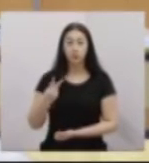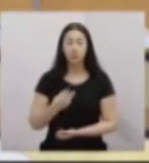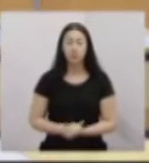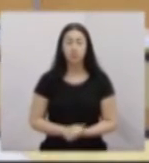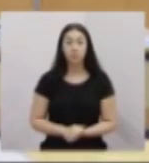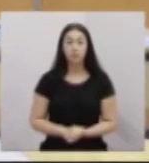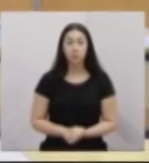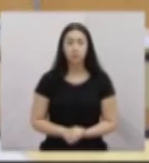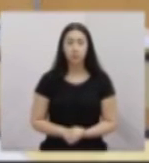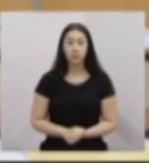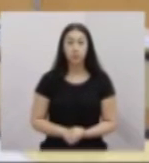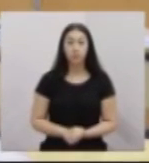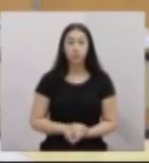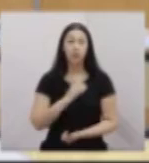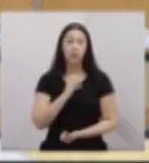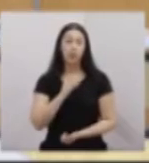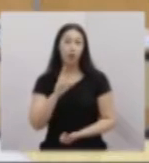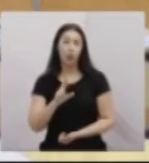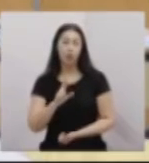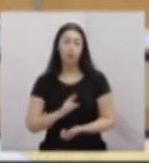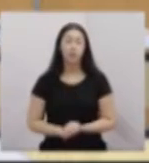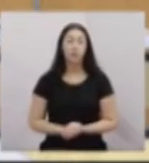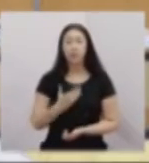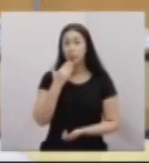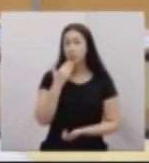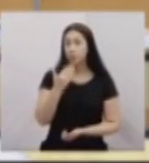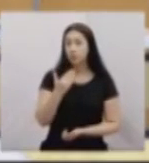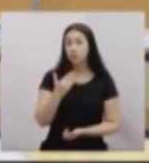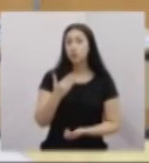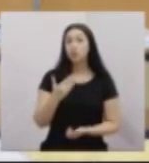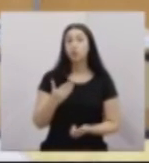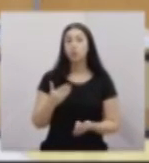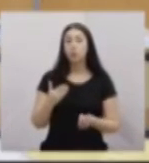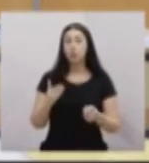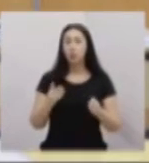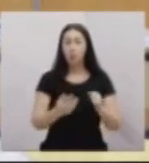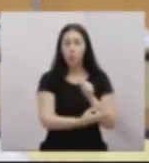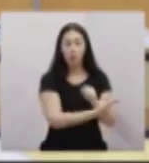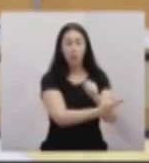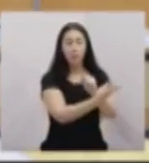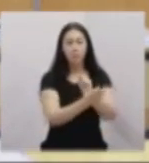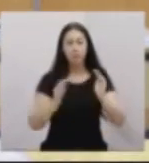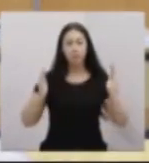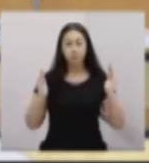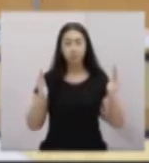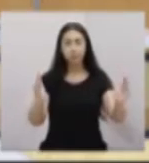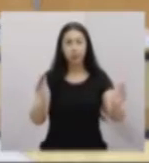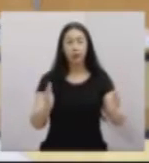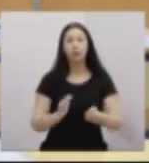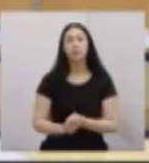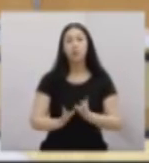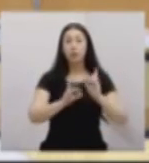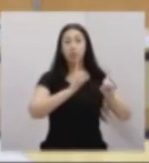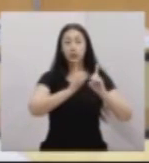122, a CCR Nova Dutra, solicitando a colocação de guarda-reio no quilômetro 161, na rodovia Presidente